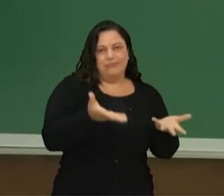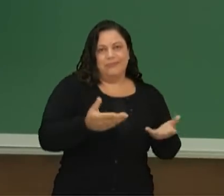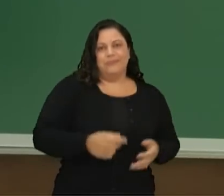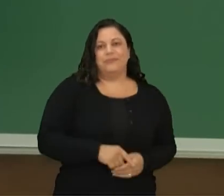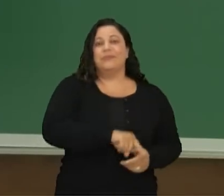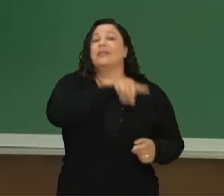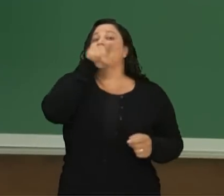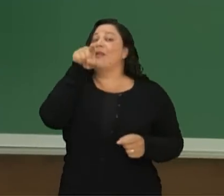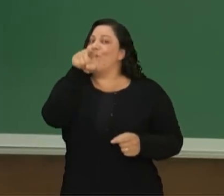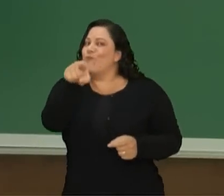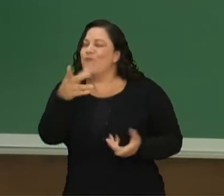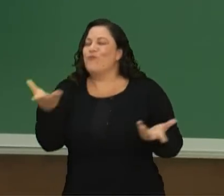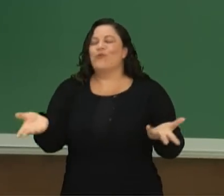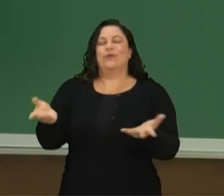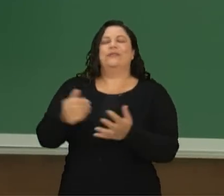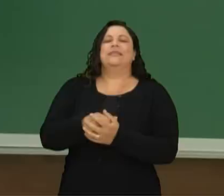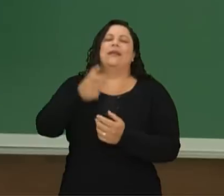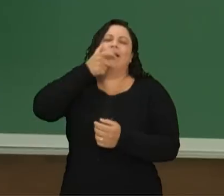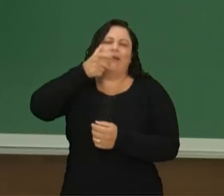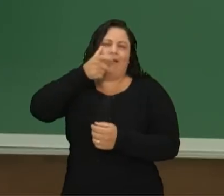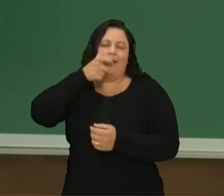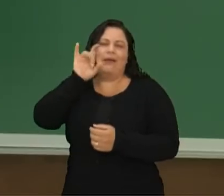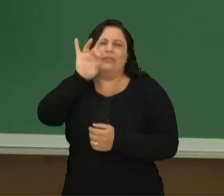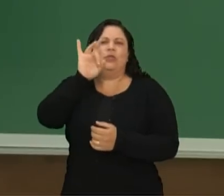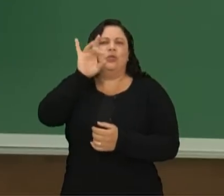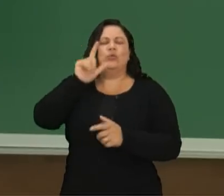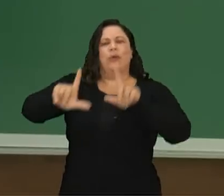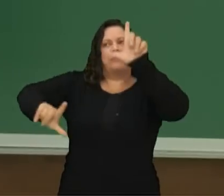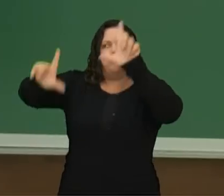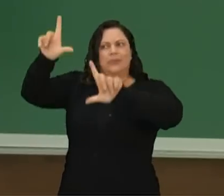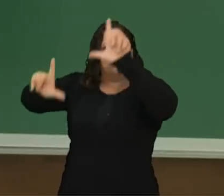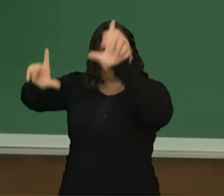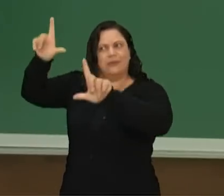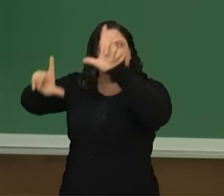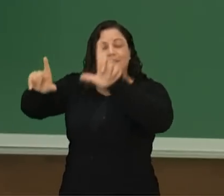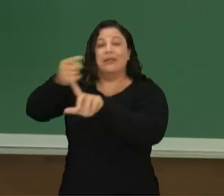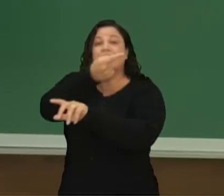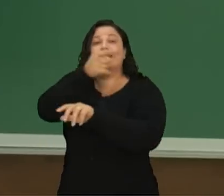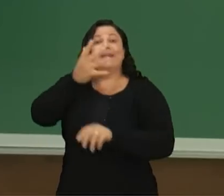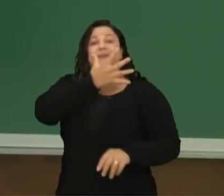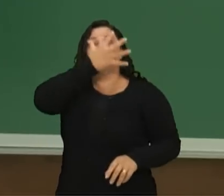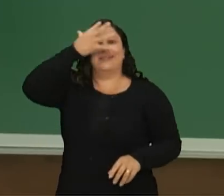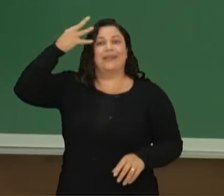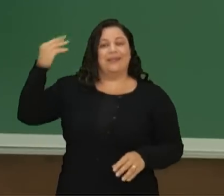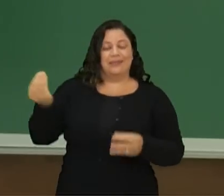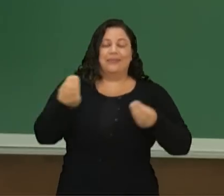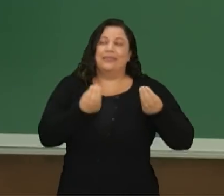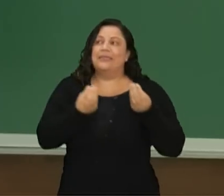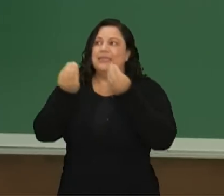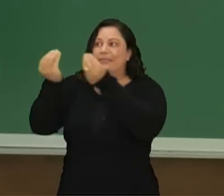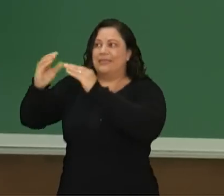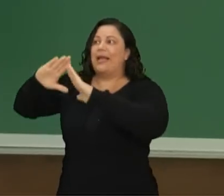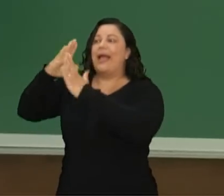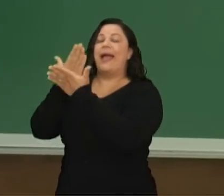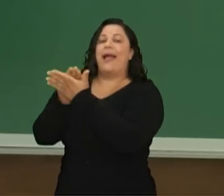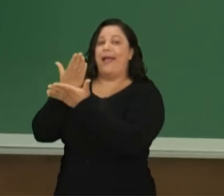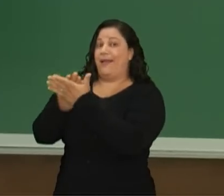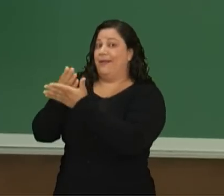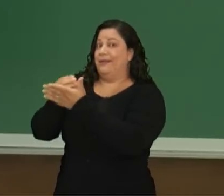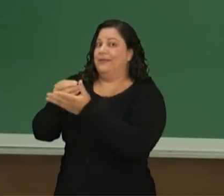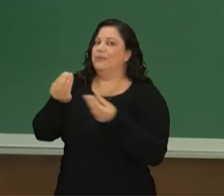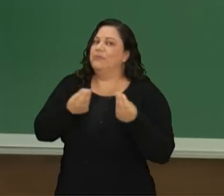E você que está assistindo a aula somente pela TV, não esqueça de levar as suas atividades para a